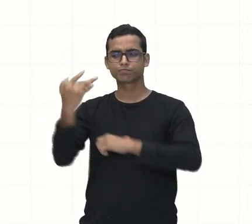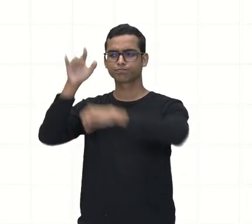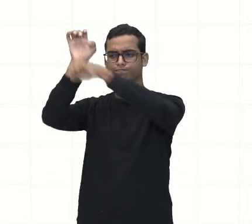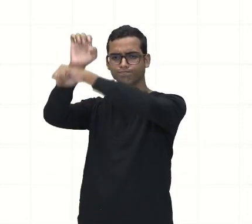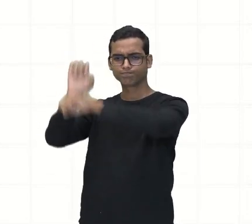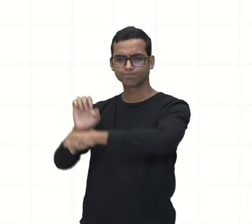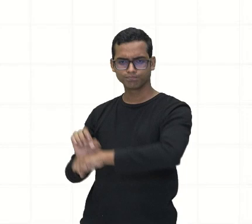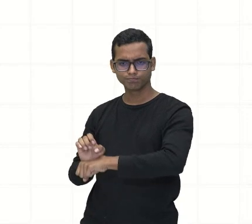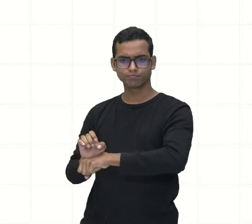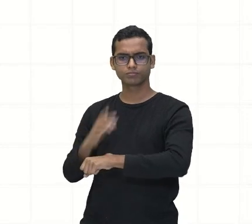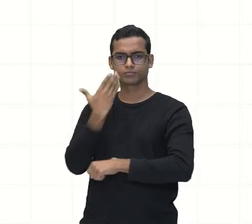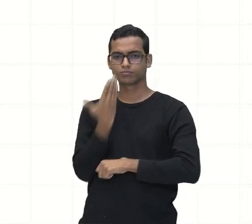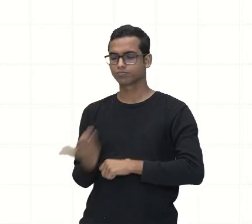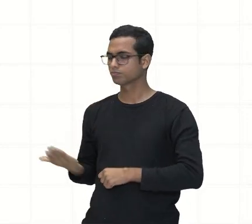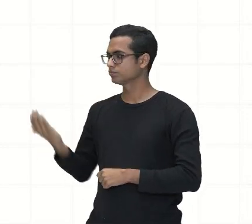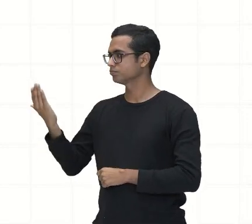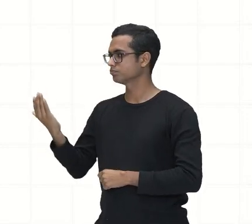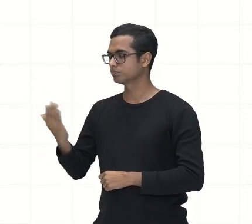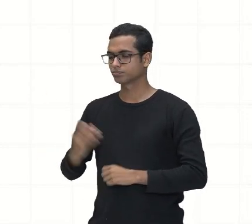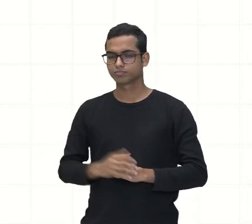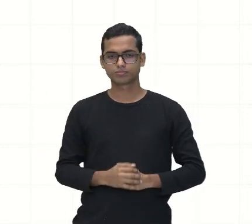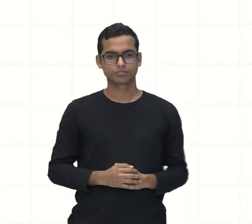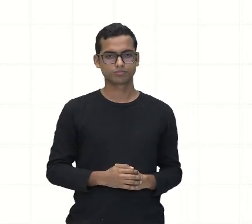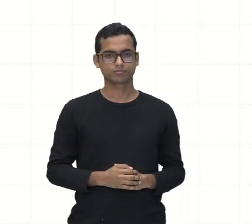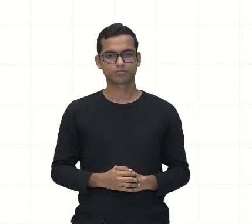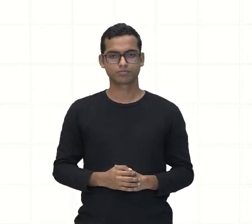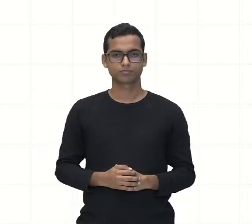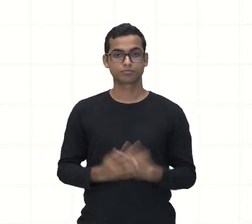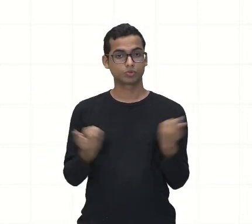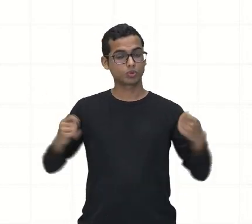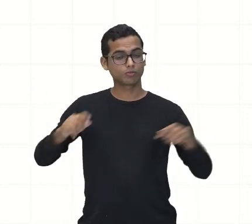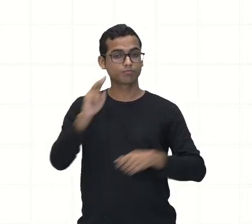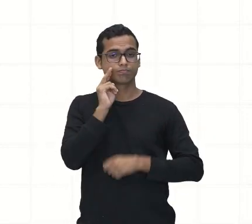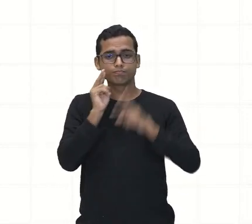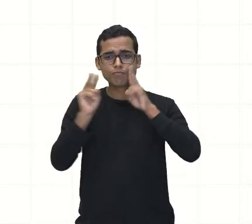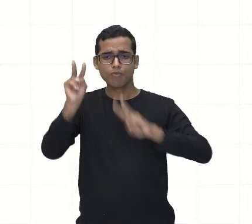estado. E aqui, nesse gráfico, a gente ainda tem